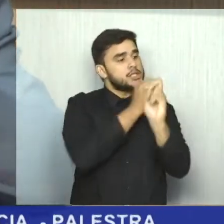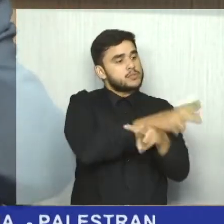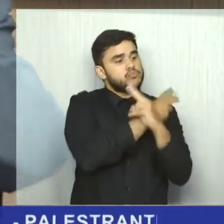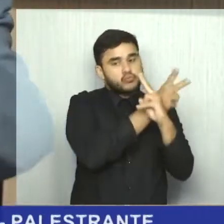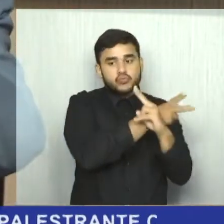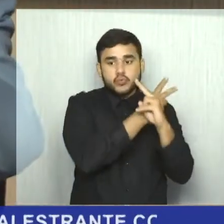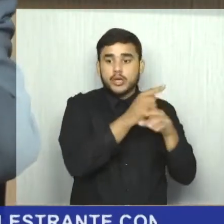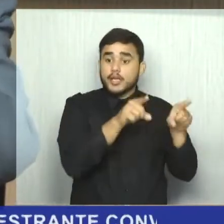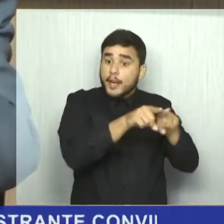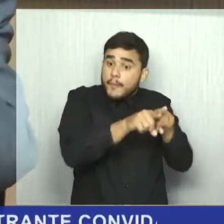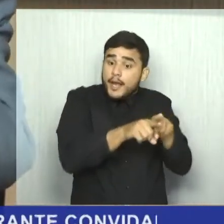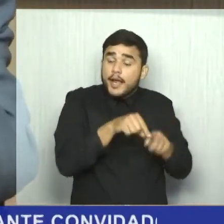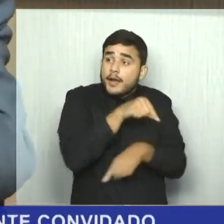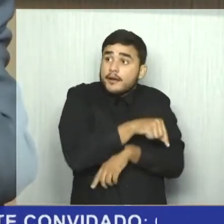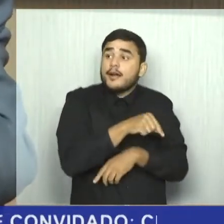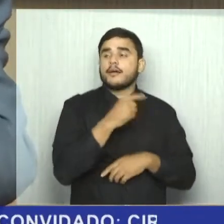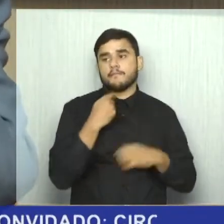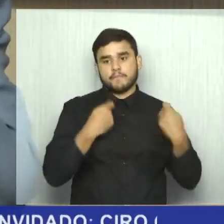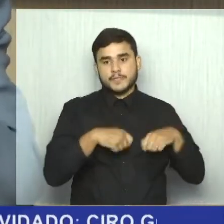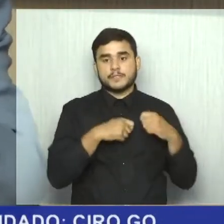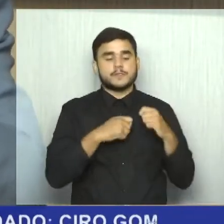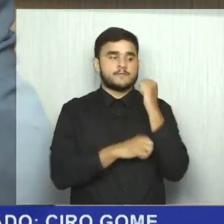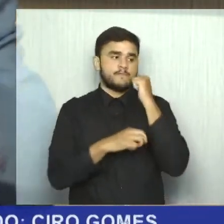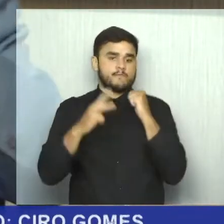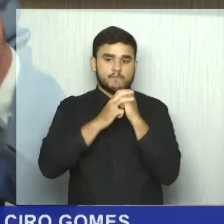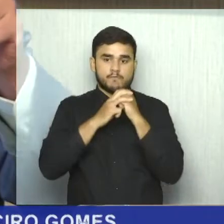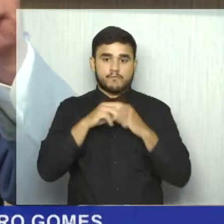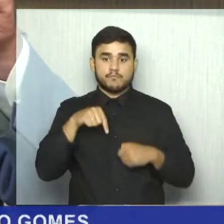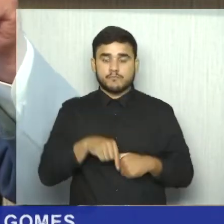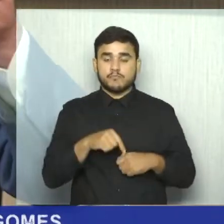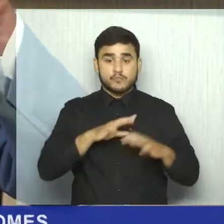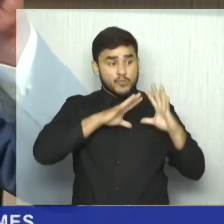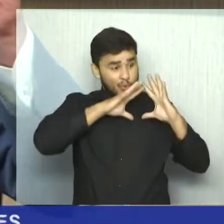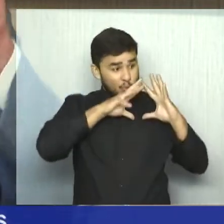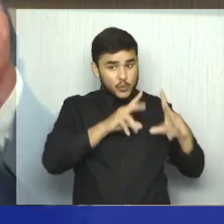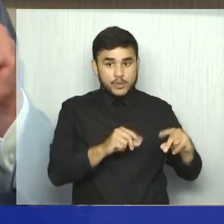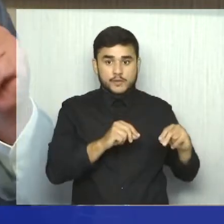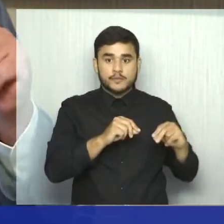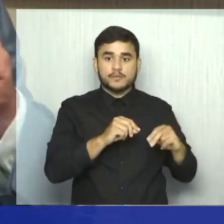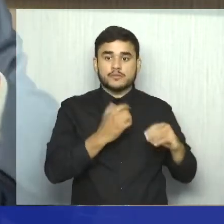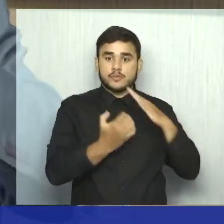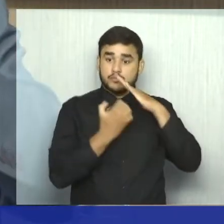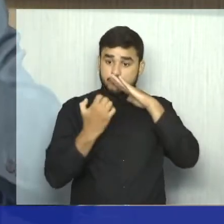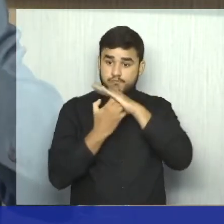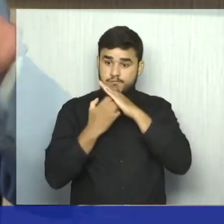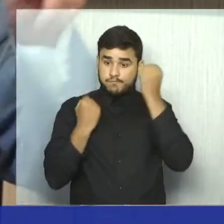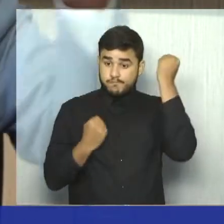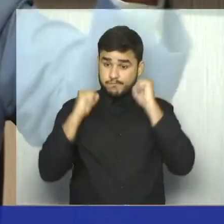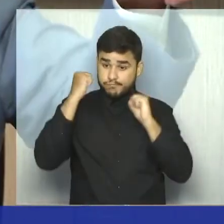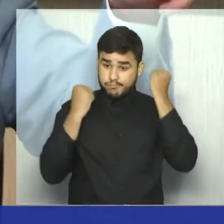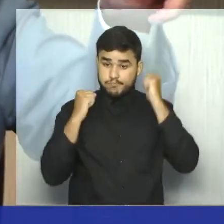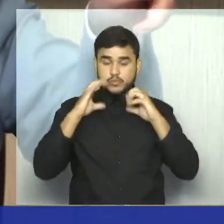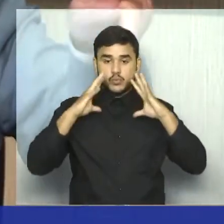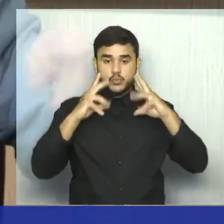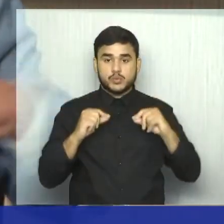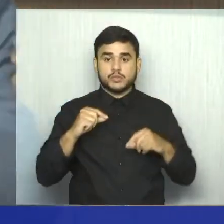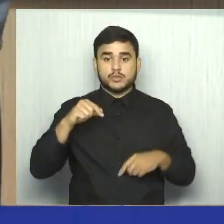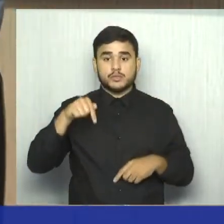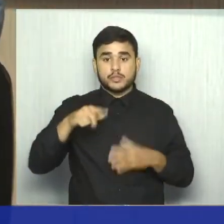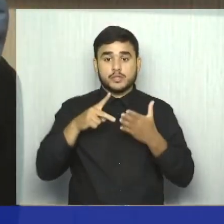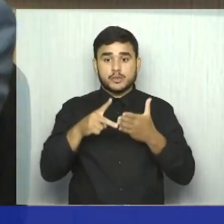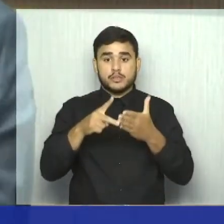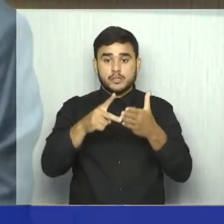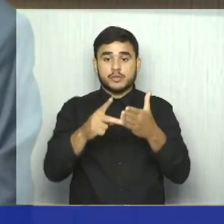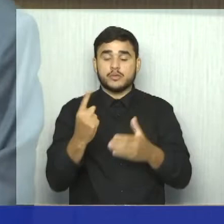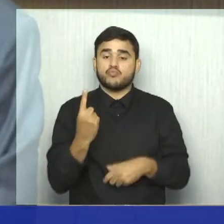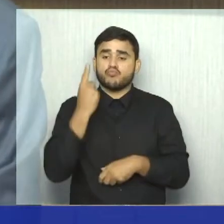basicamente, não é? Então, isto é o que tem que ser feito. Só que todas as grandes multinacionais de energia estão aqui no PECEM,